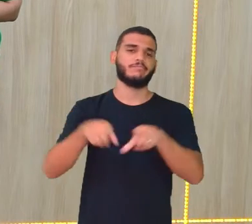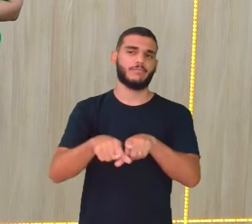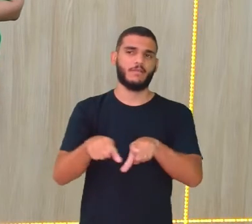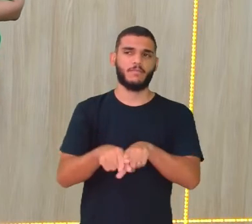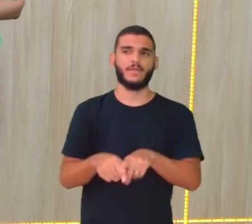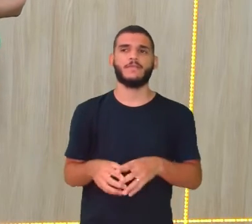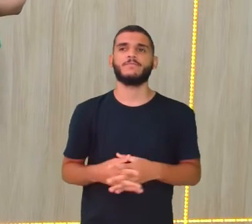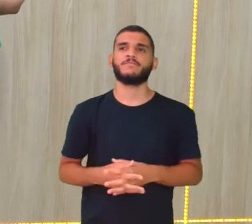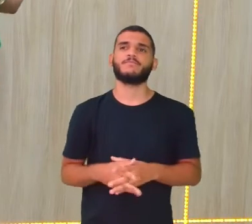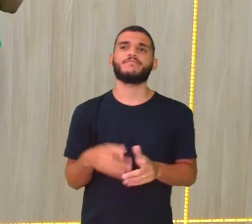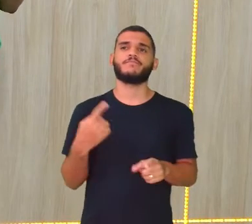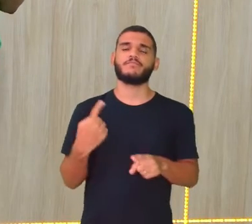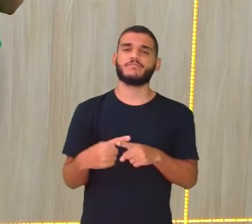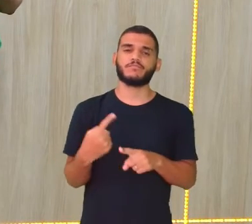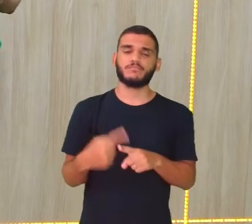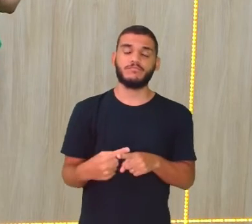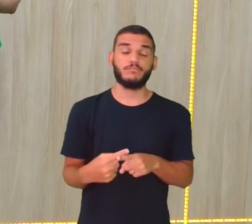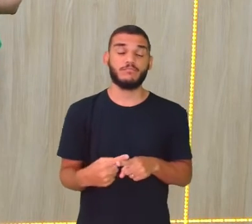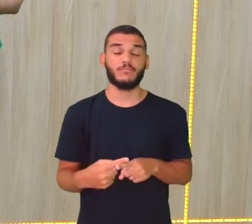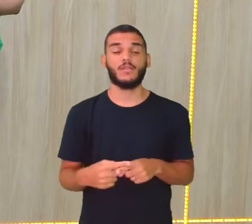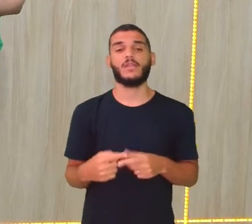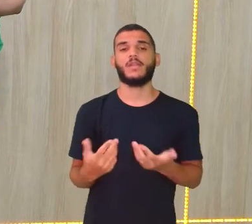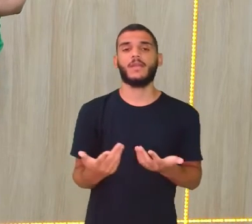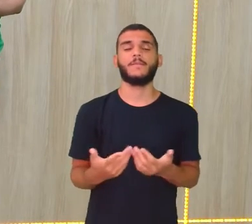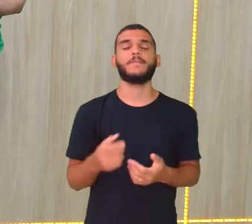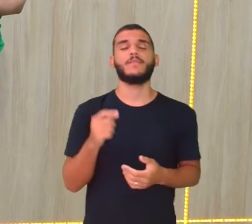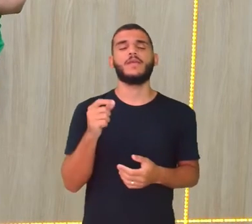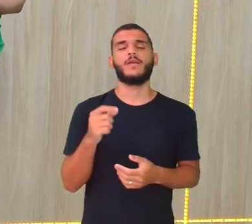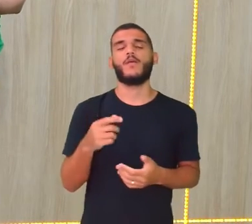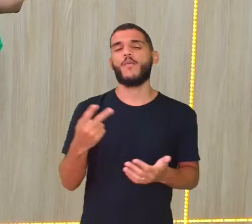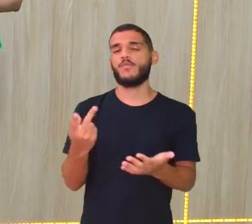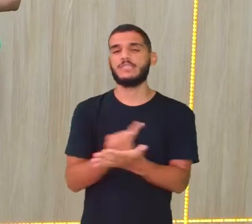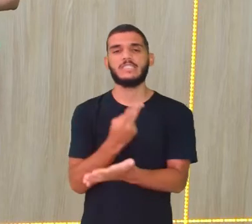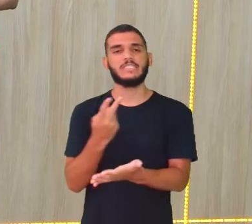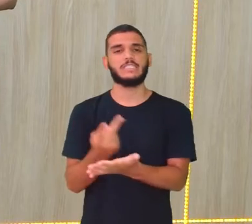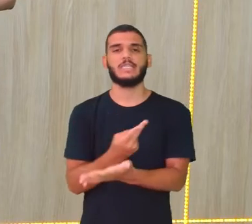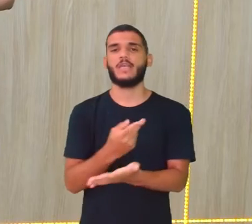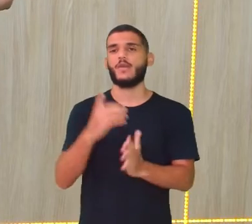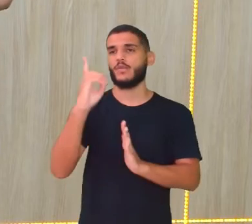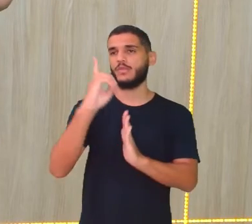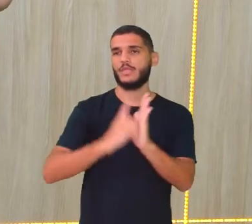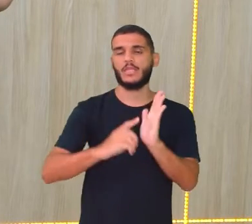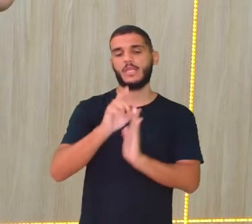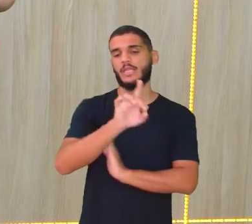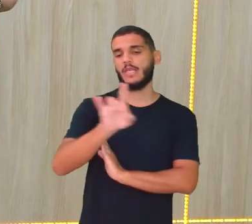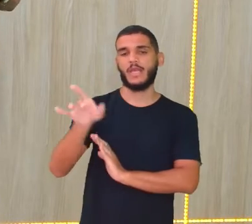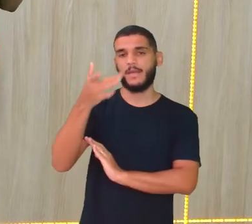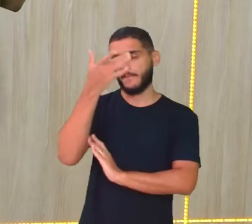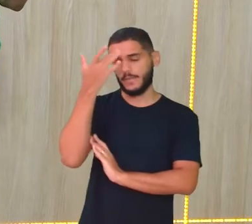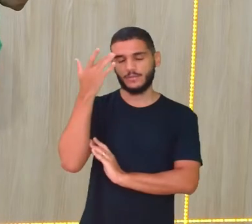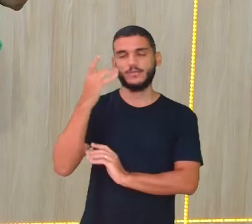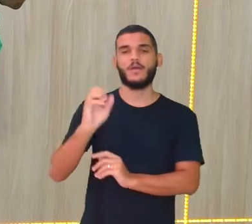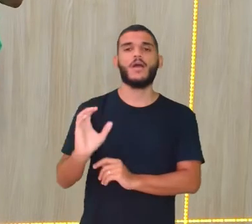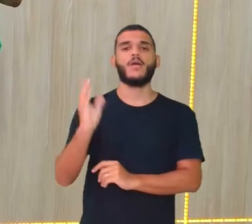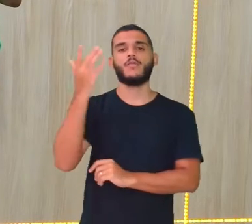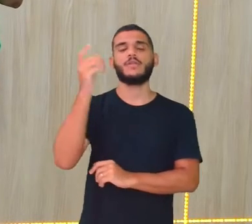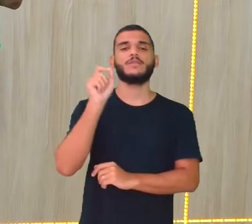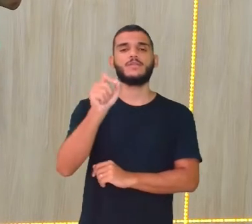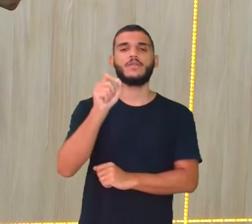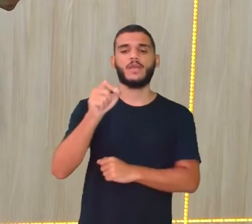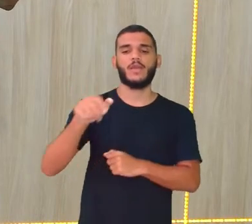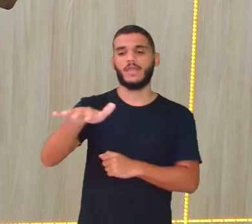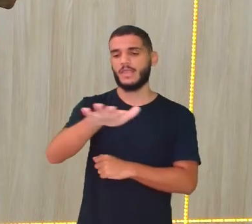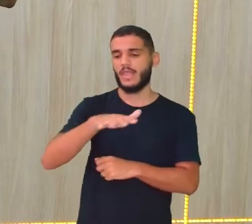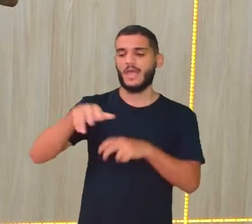essas violações de direitos, elas ocorrem tanto no meio rural quanto no meio urbano, né? Exatamente. Porque a gente estava falando aqui de